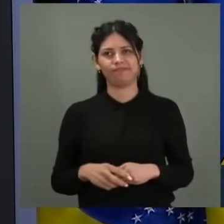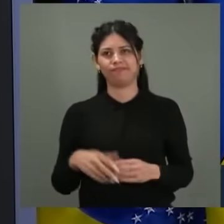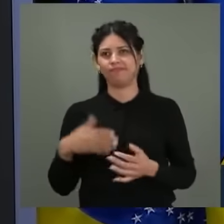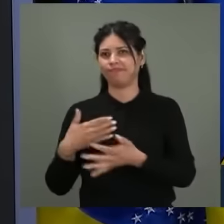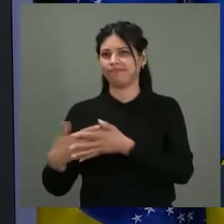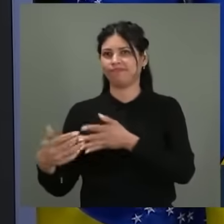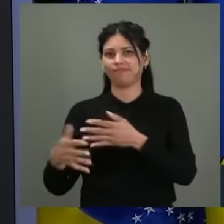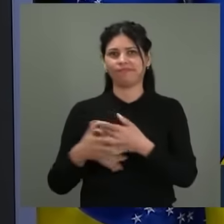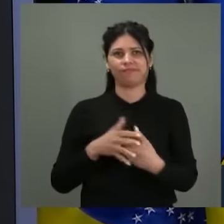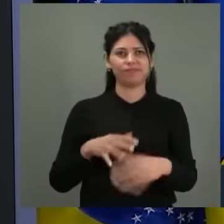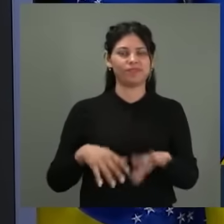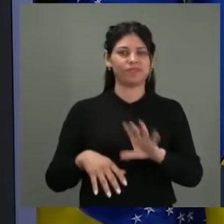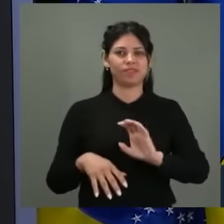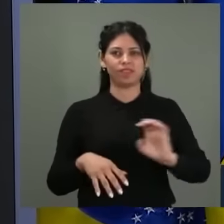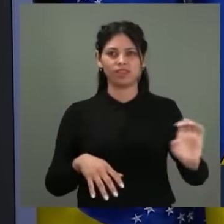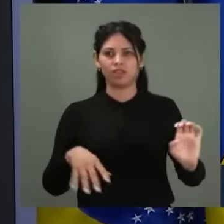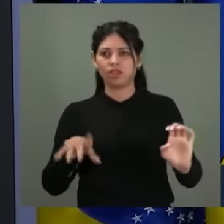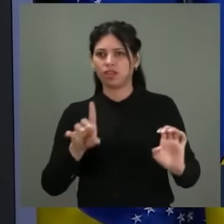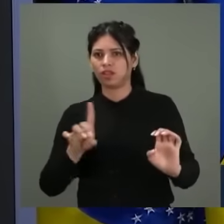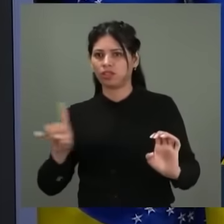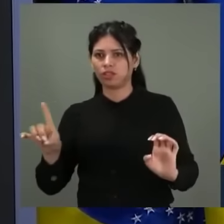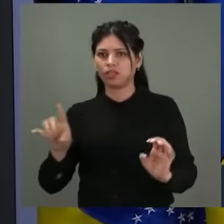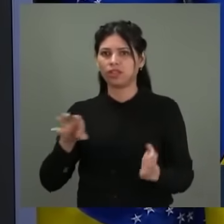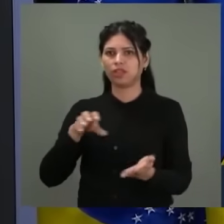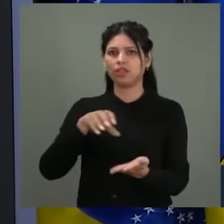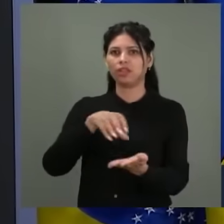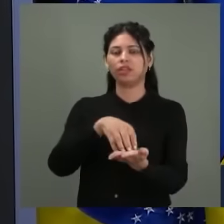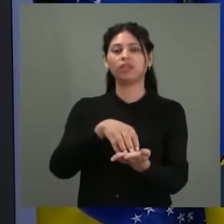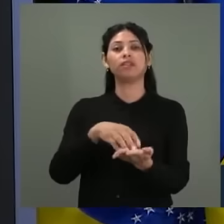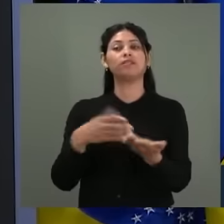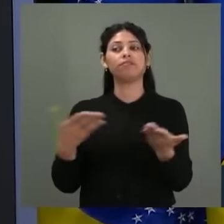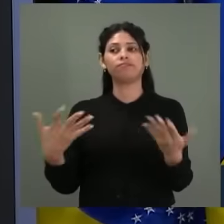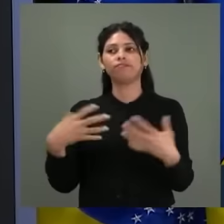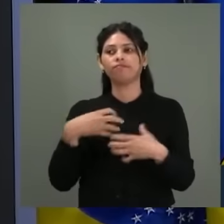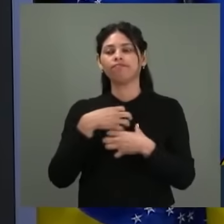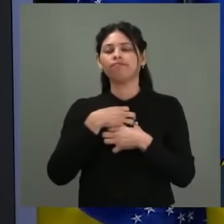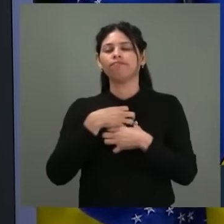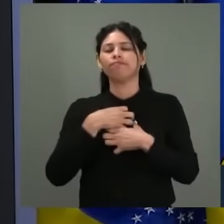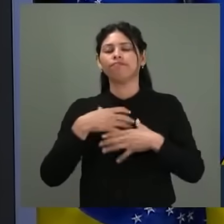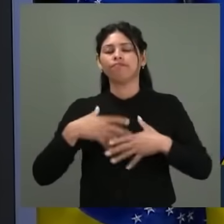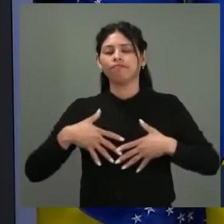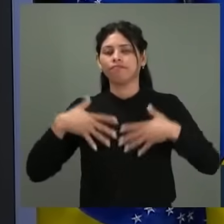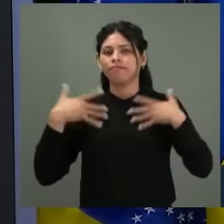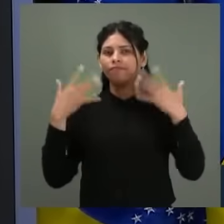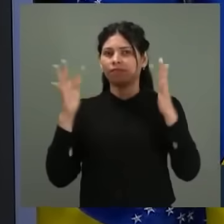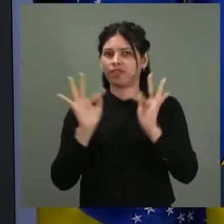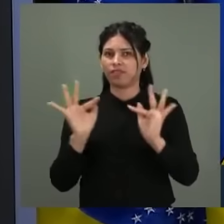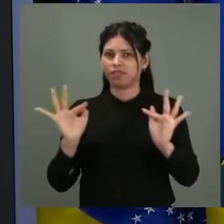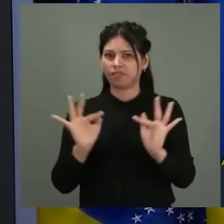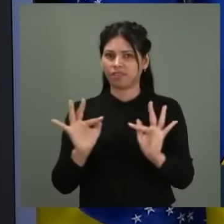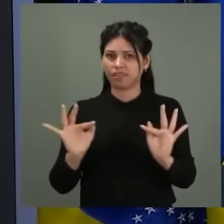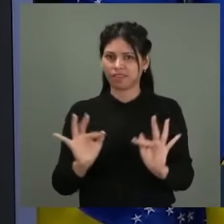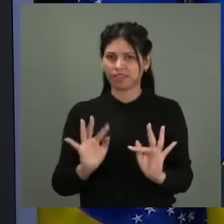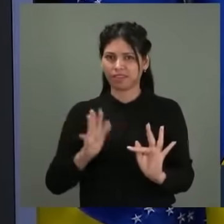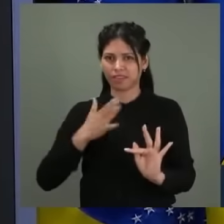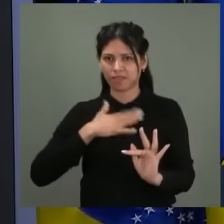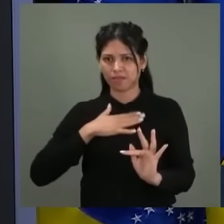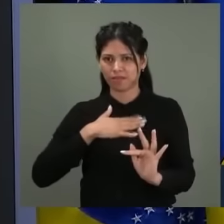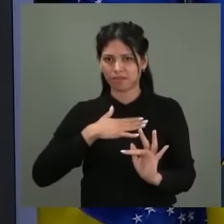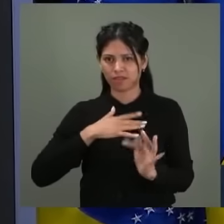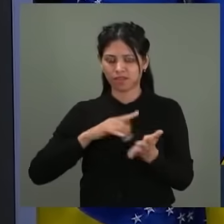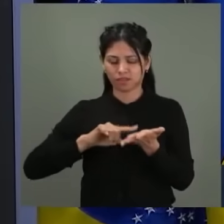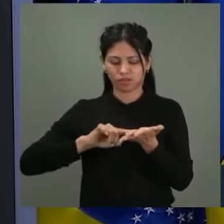de esquerda, de direita, de centro. Eu fico muito feliz em colocar minhas